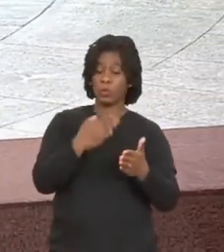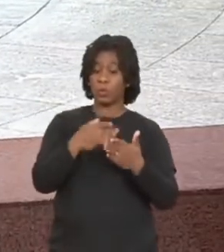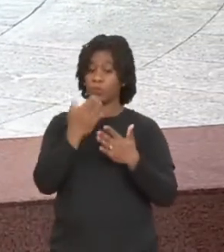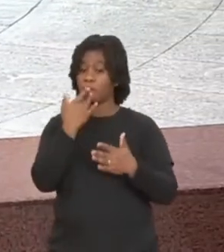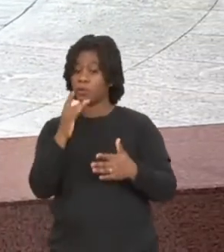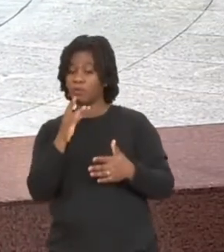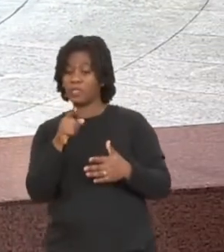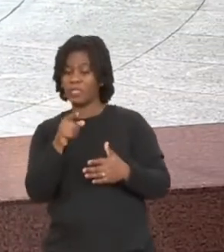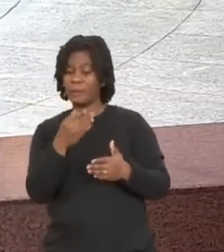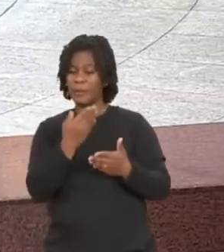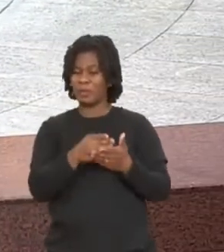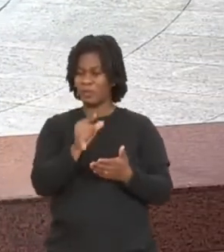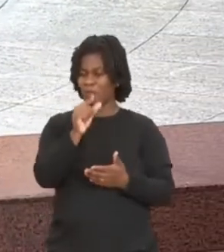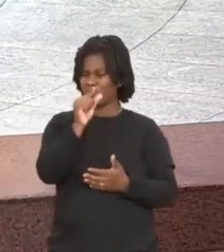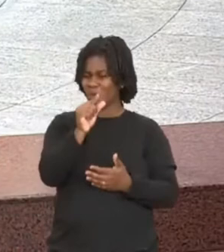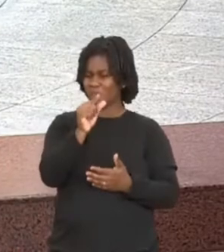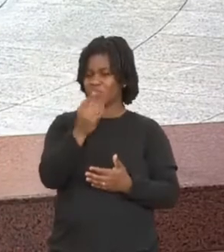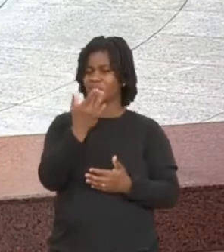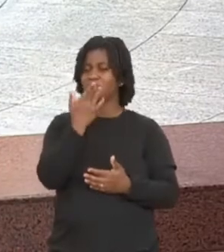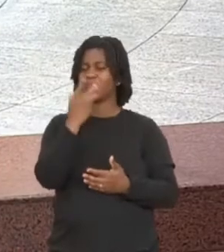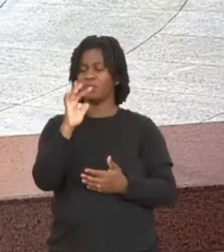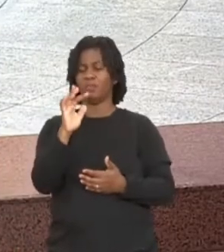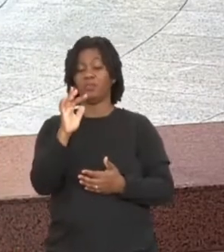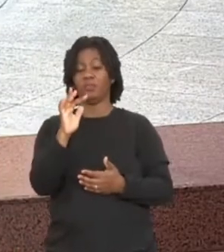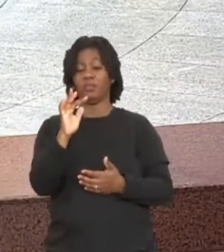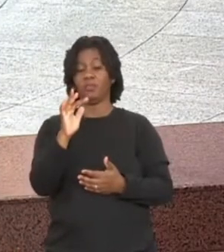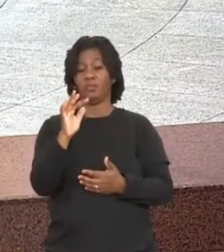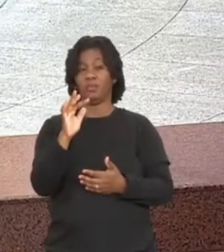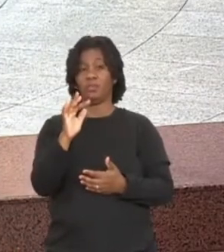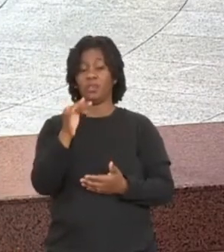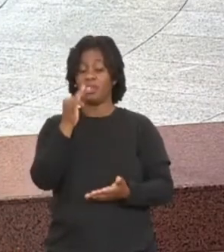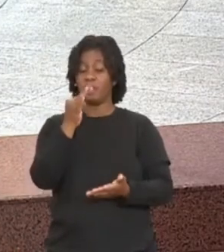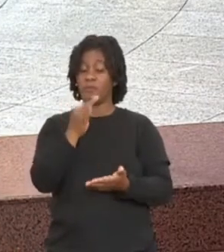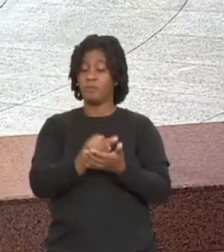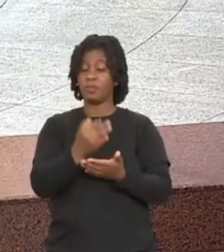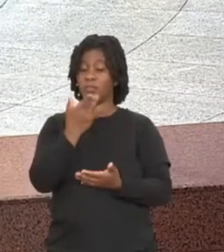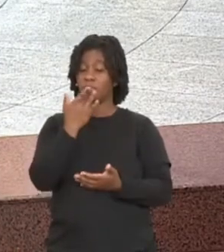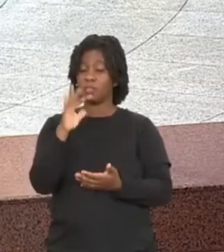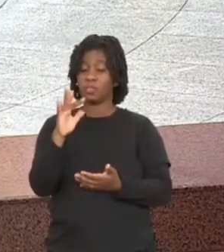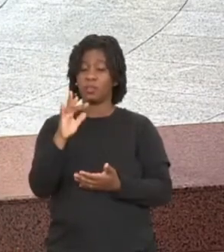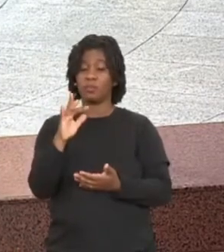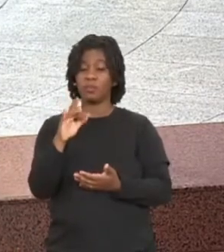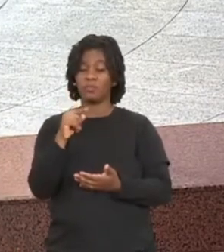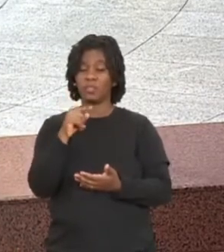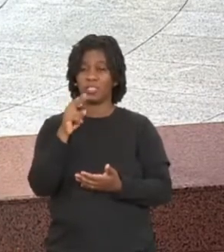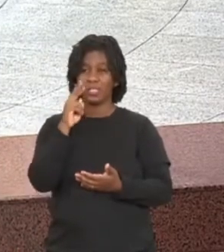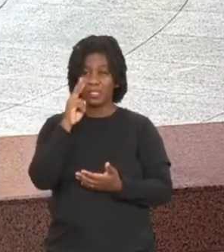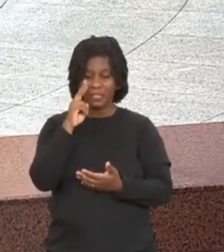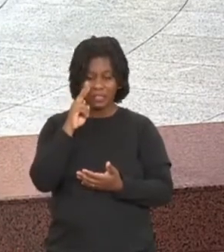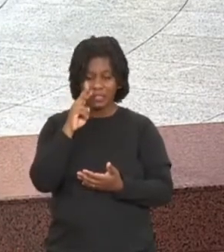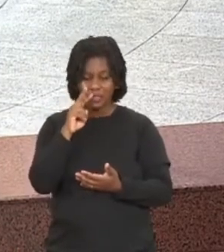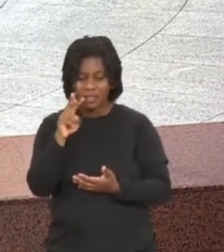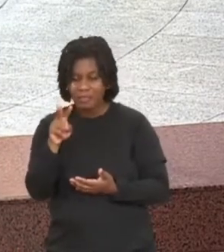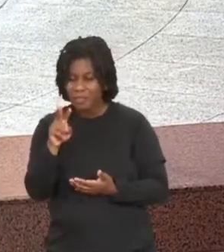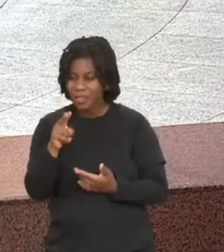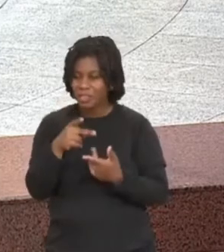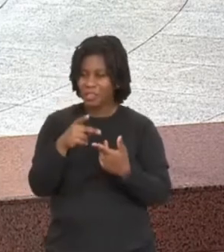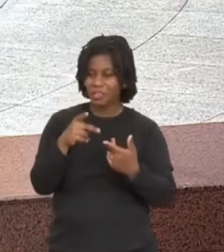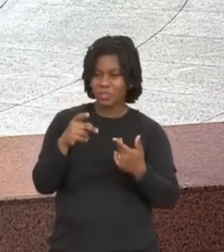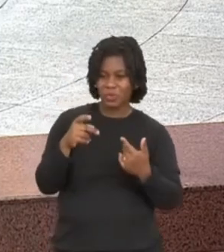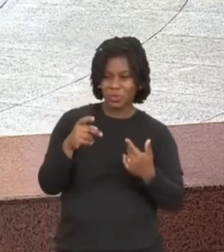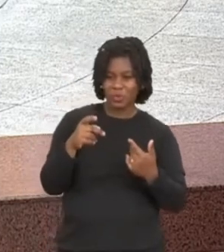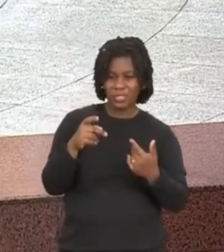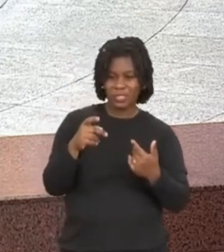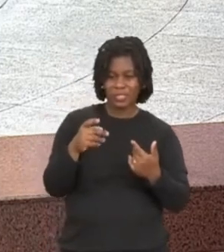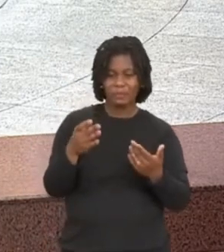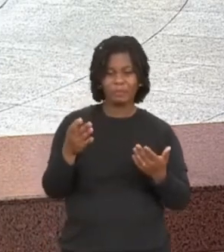você perdeu um pouco do temor. E por falta de temor, você já olha hoje para muitas coisas que você